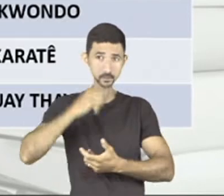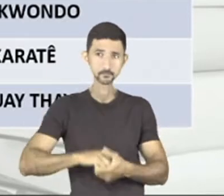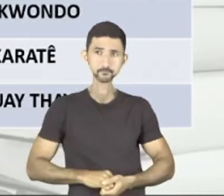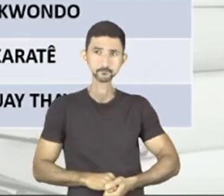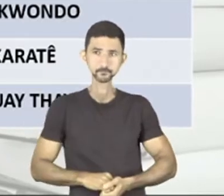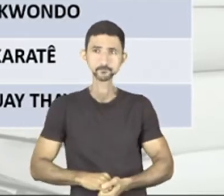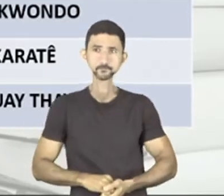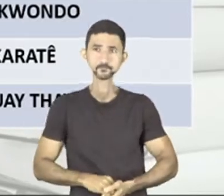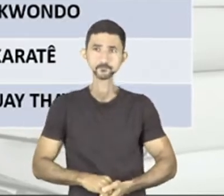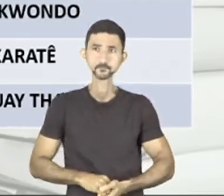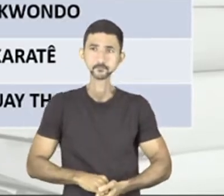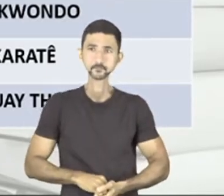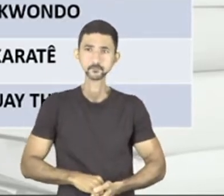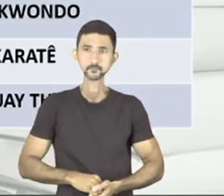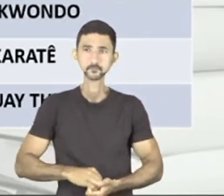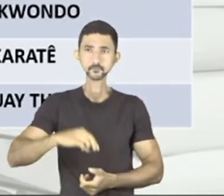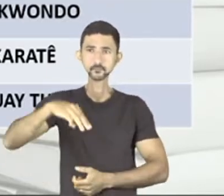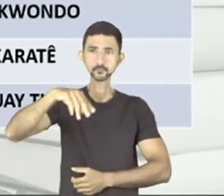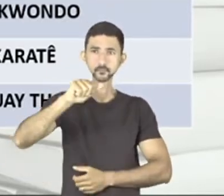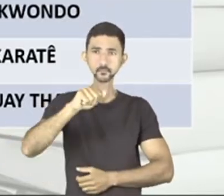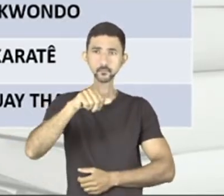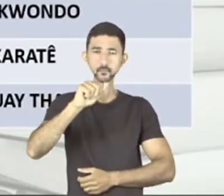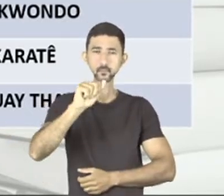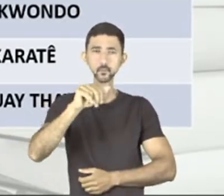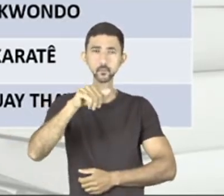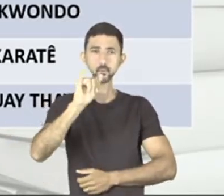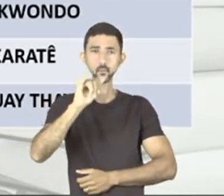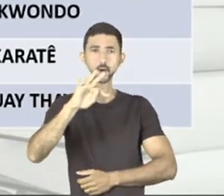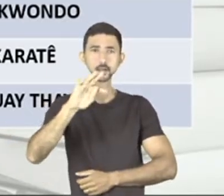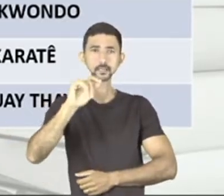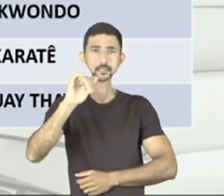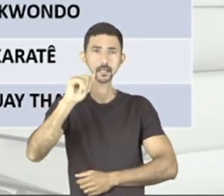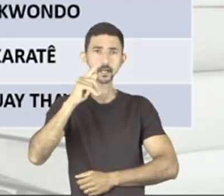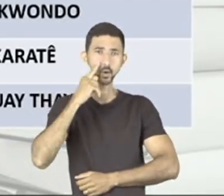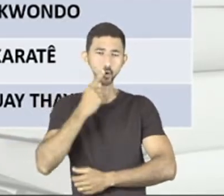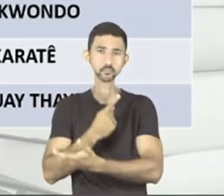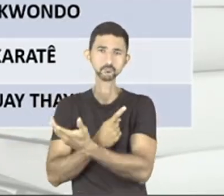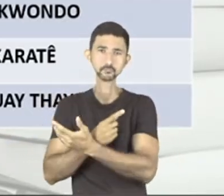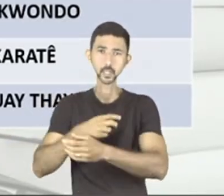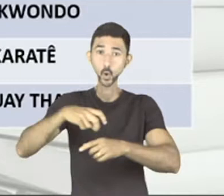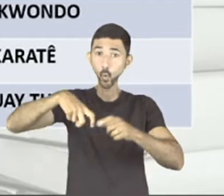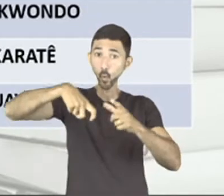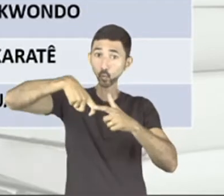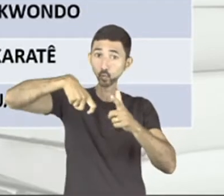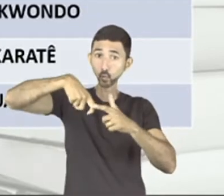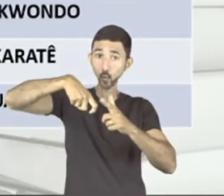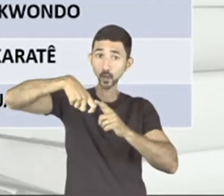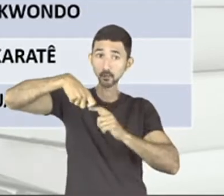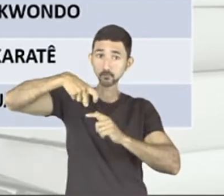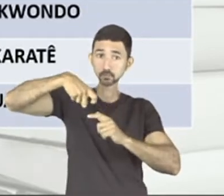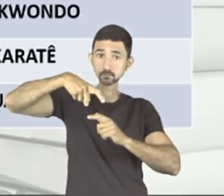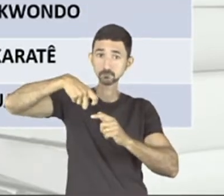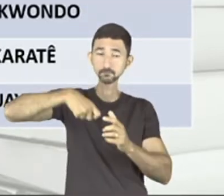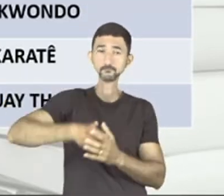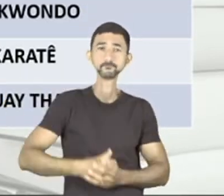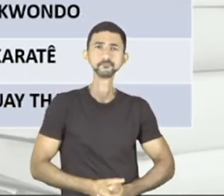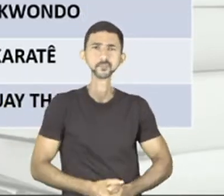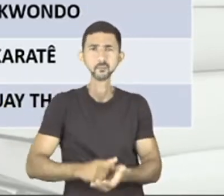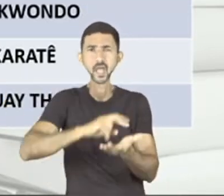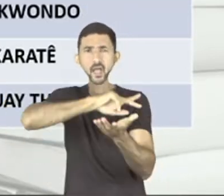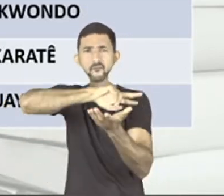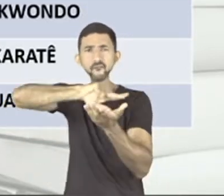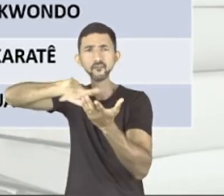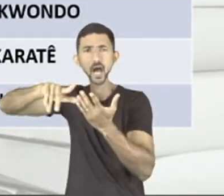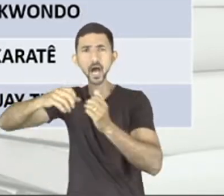Thai, que utiliza golpes, também pode utilizar golpes de joelhos, né? E tem muitas outras lutas que